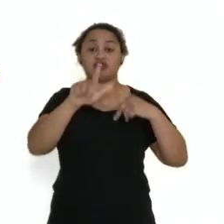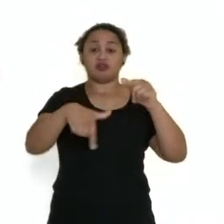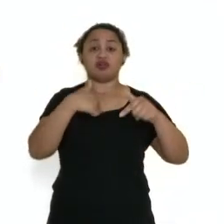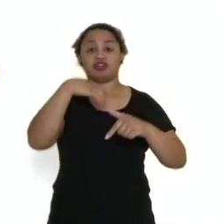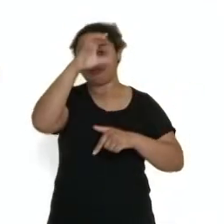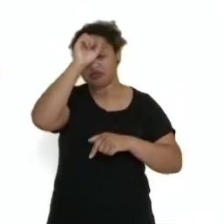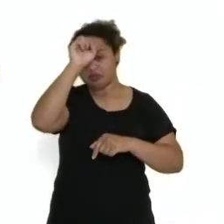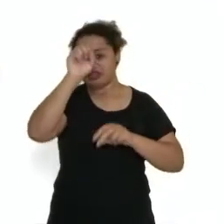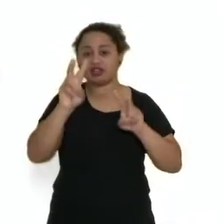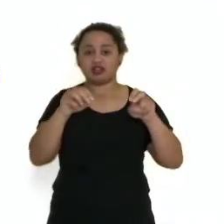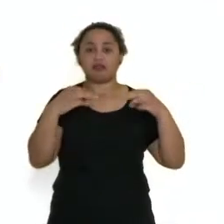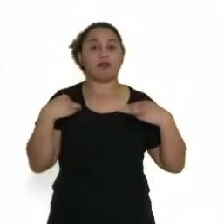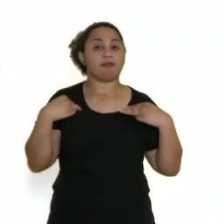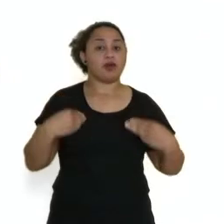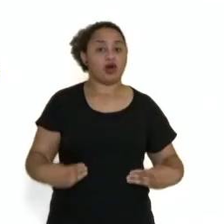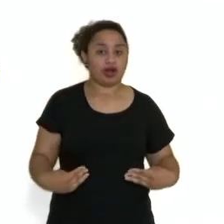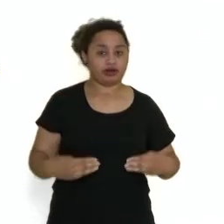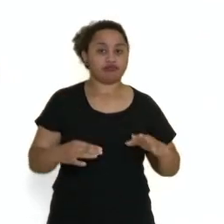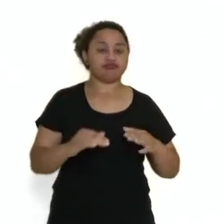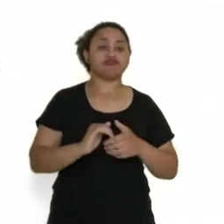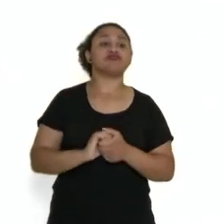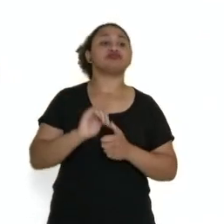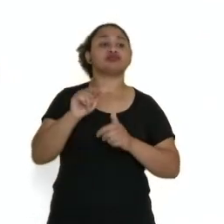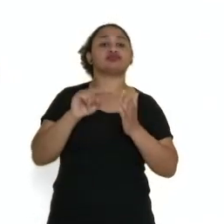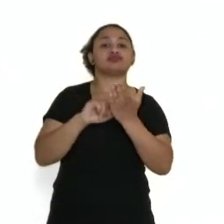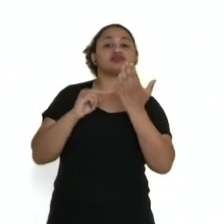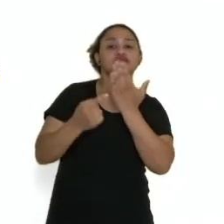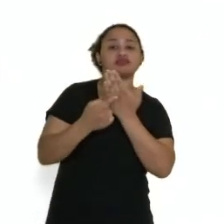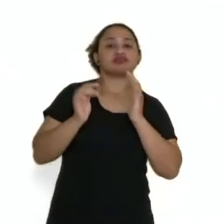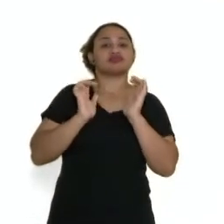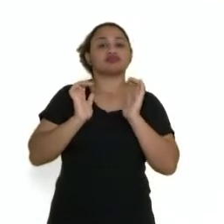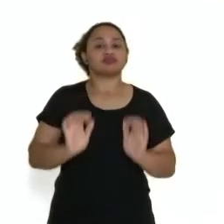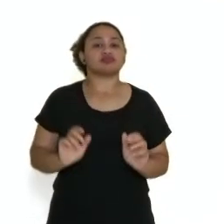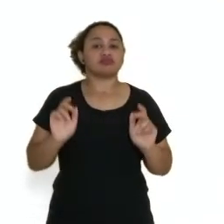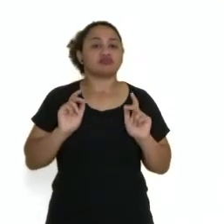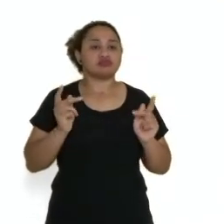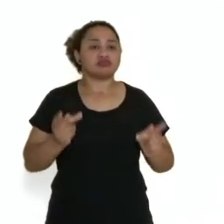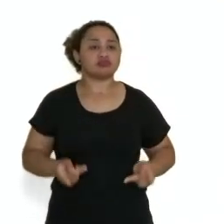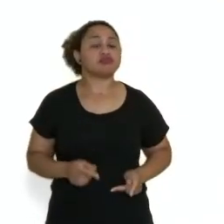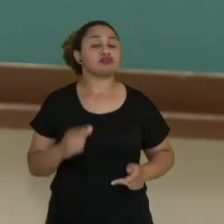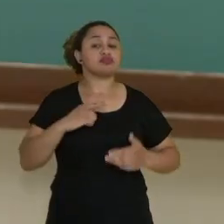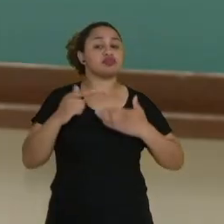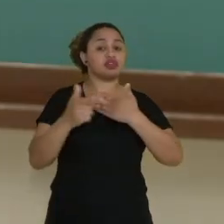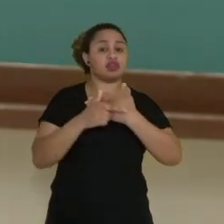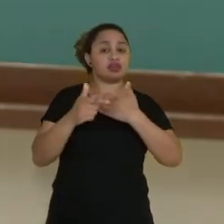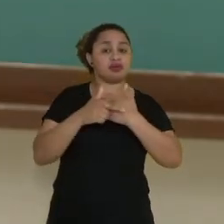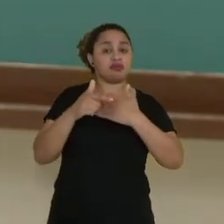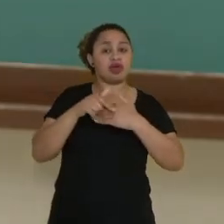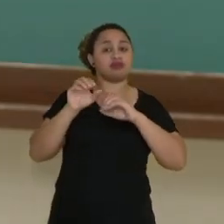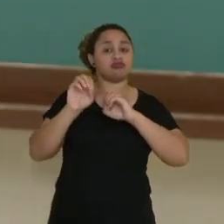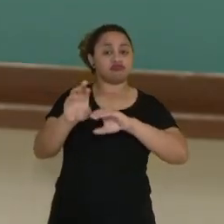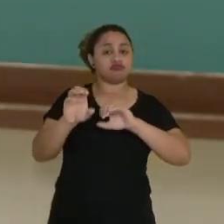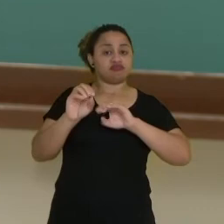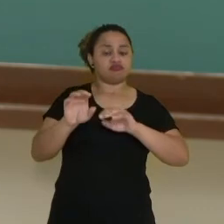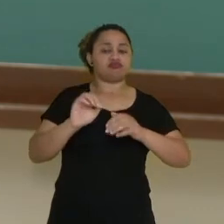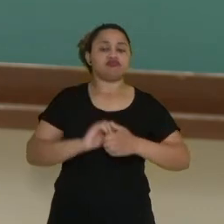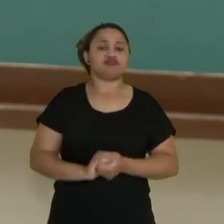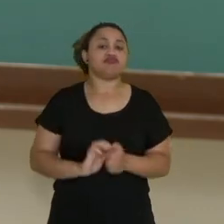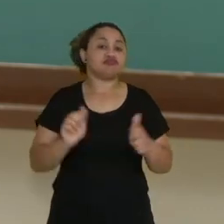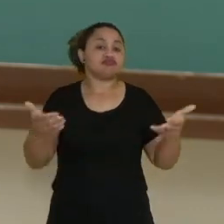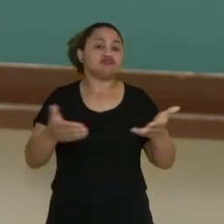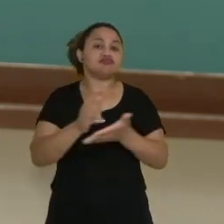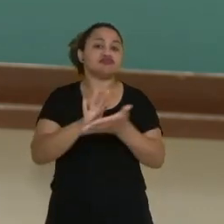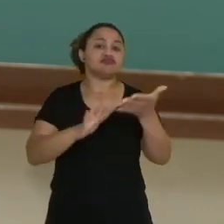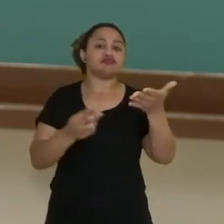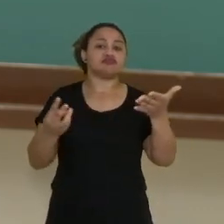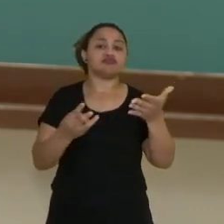o quê? Uma metáfora para comportamentos humanos e tem função didática. Na atividade 3, o que